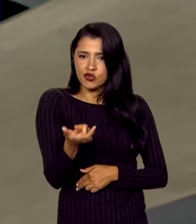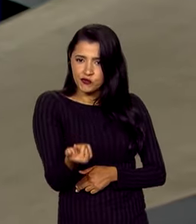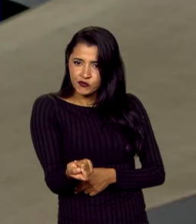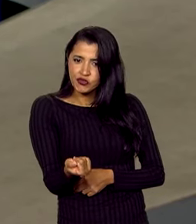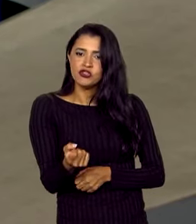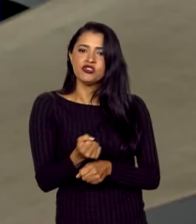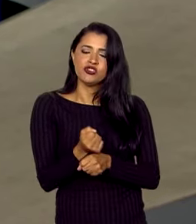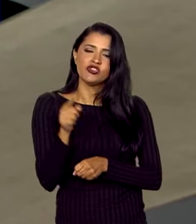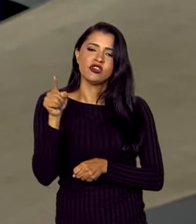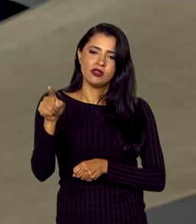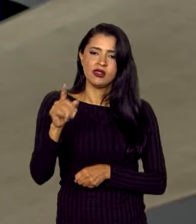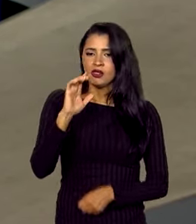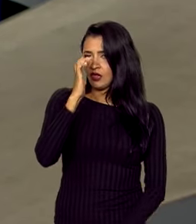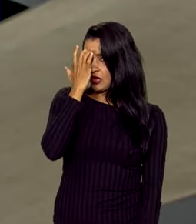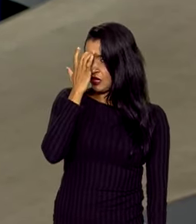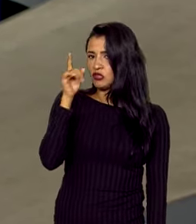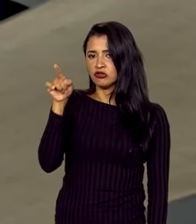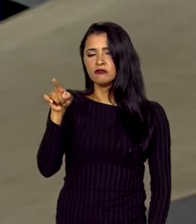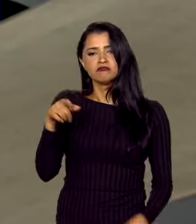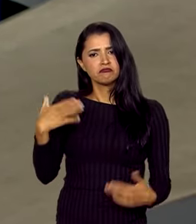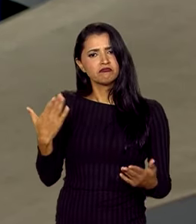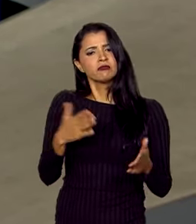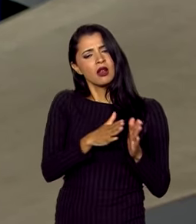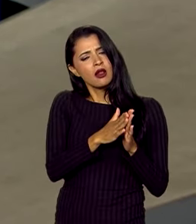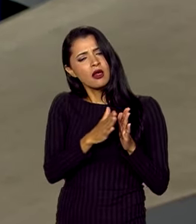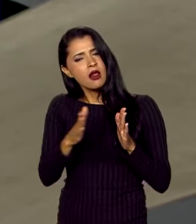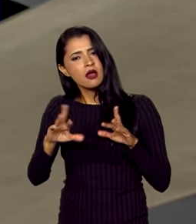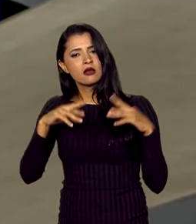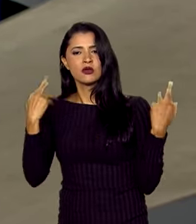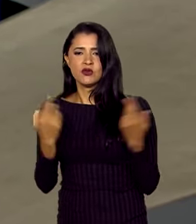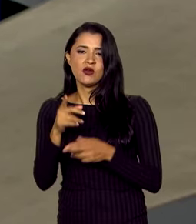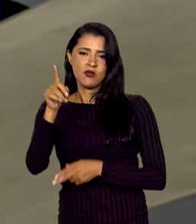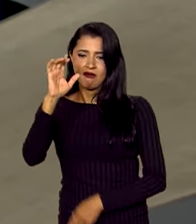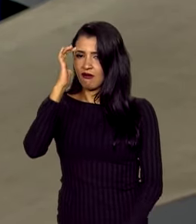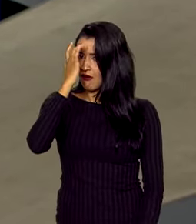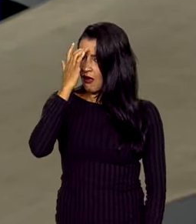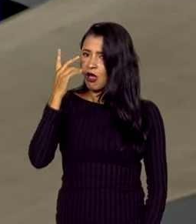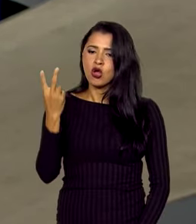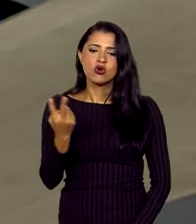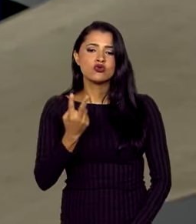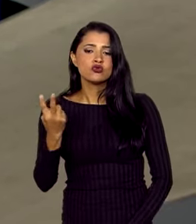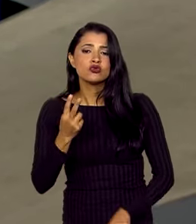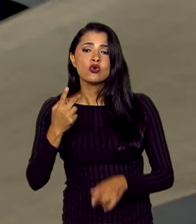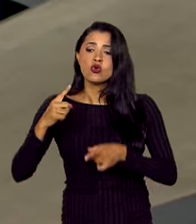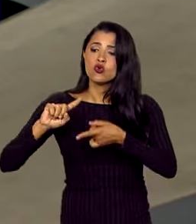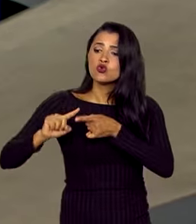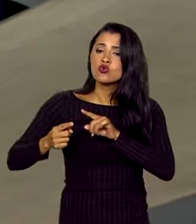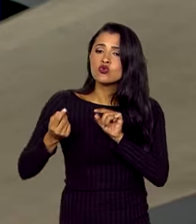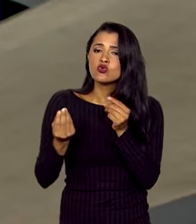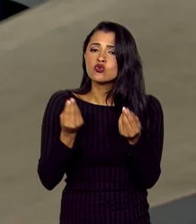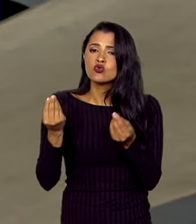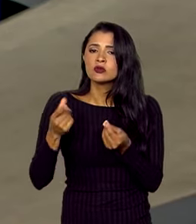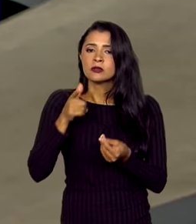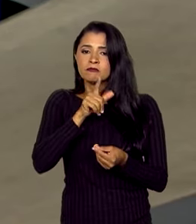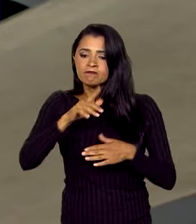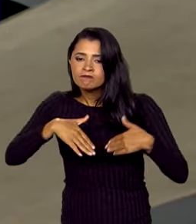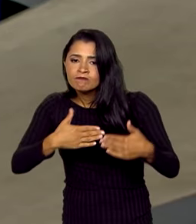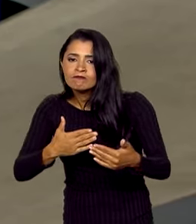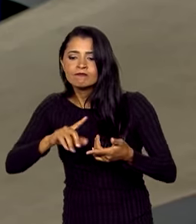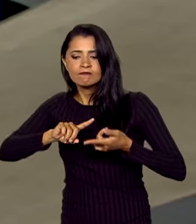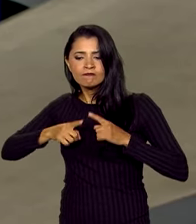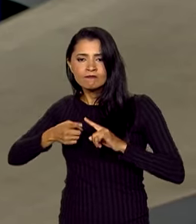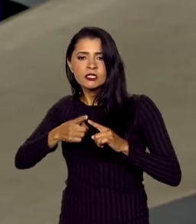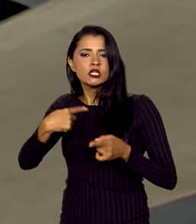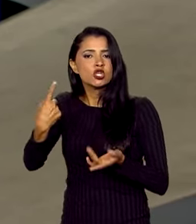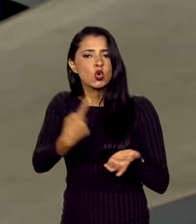em Nova Delhi, na Índia. E durante essa reunião na Índia, os dois líderes trataram do andamento da negociação do